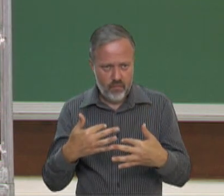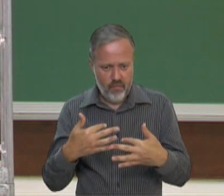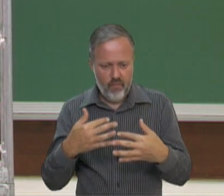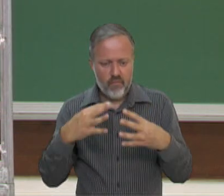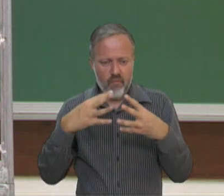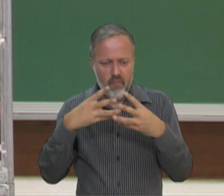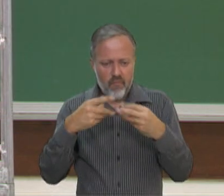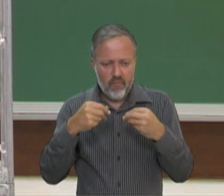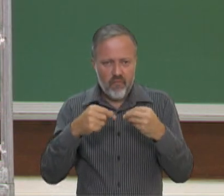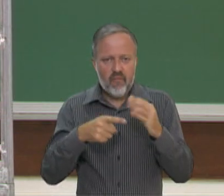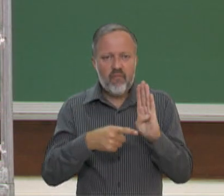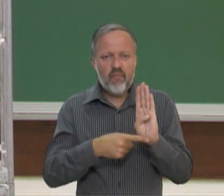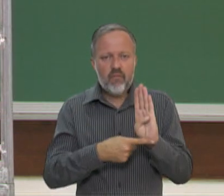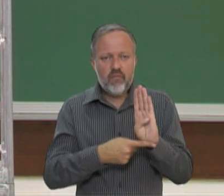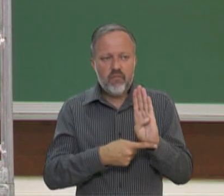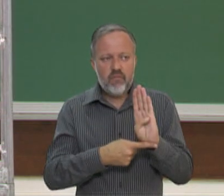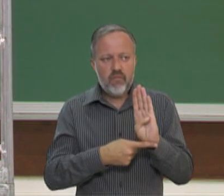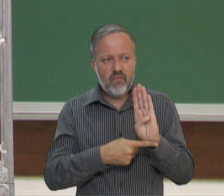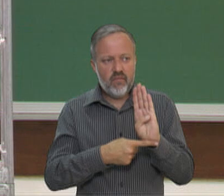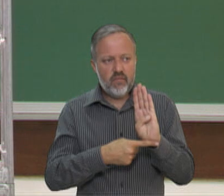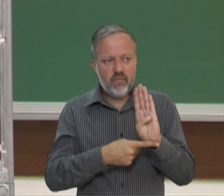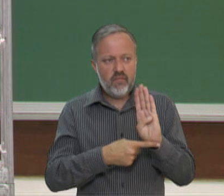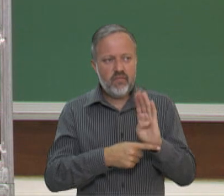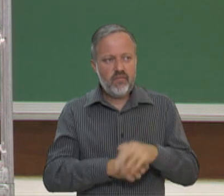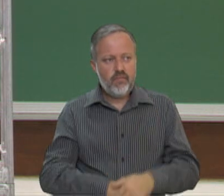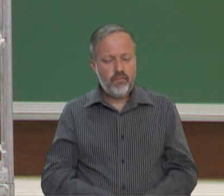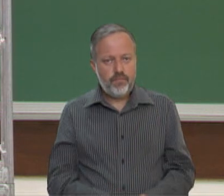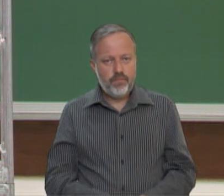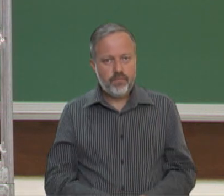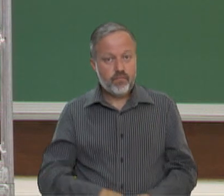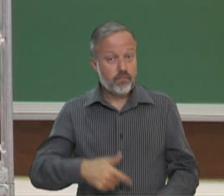estão todas nessa parte do texto, cuerpo.